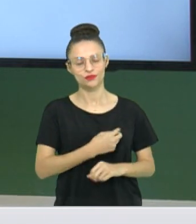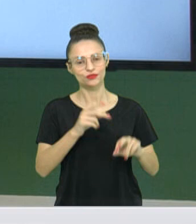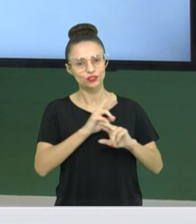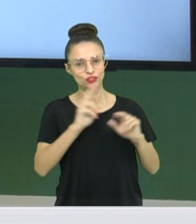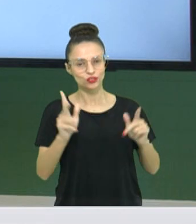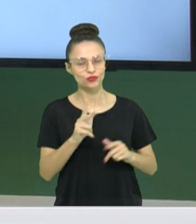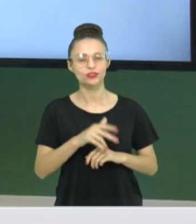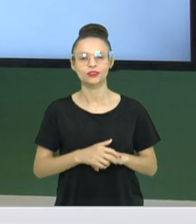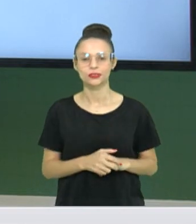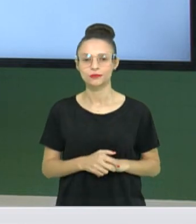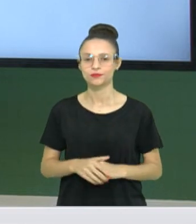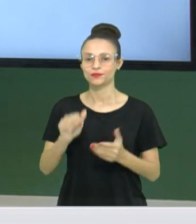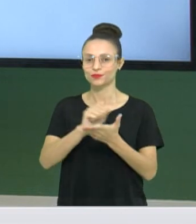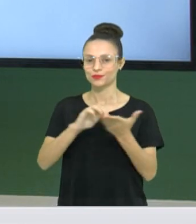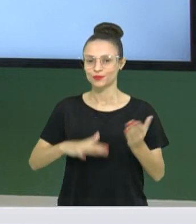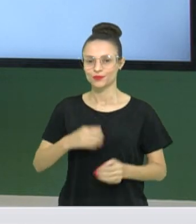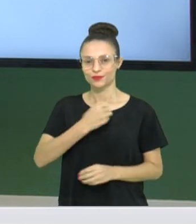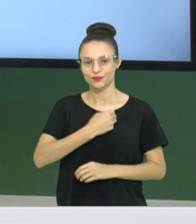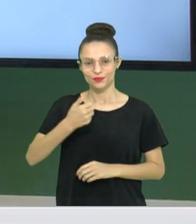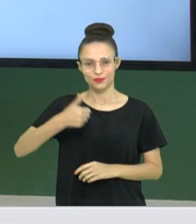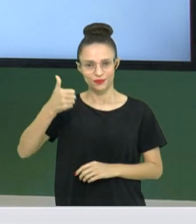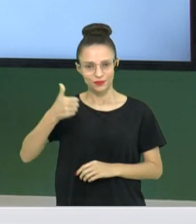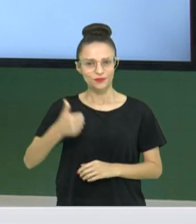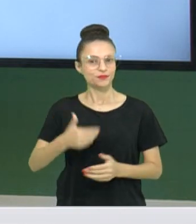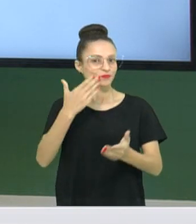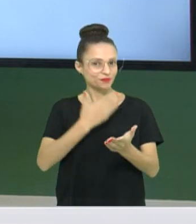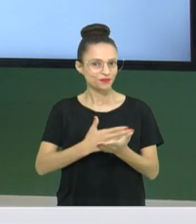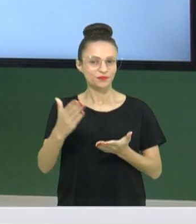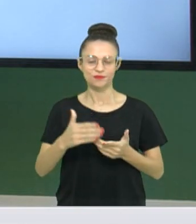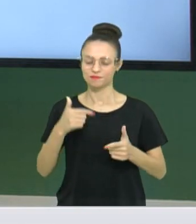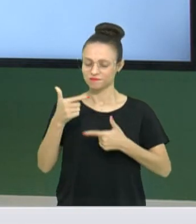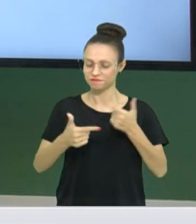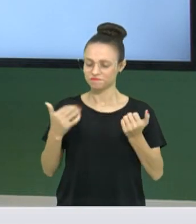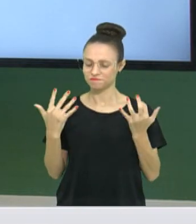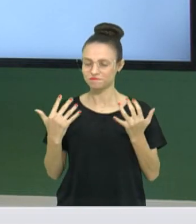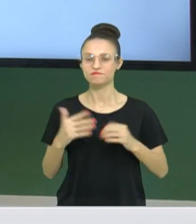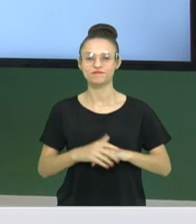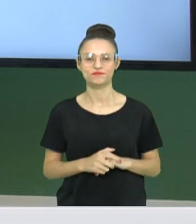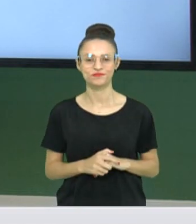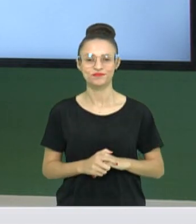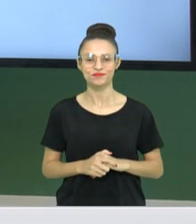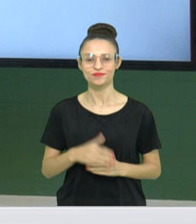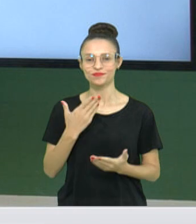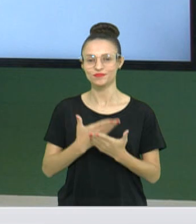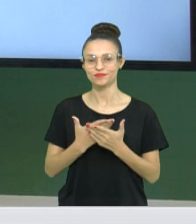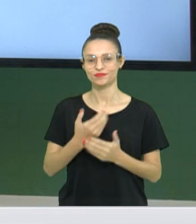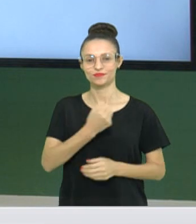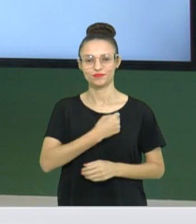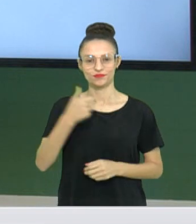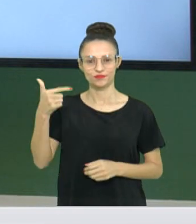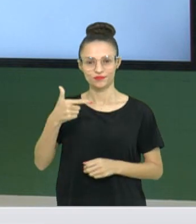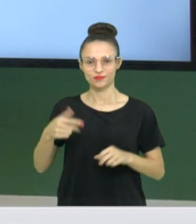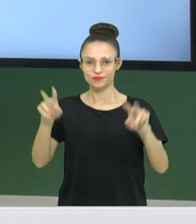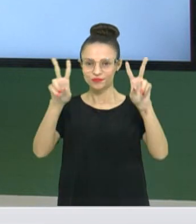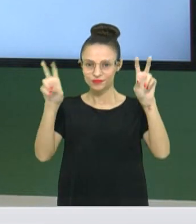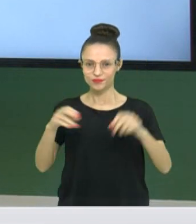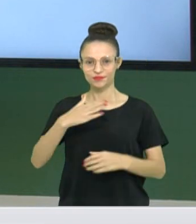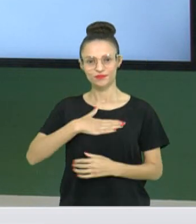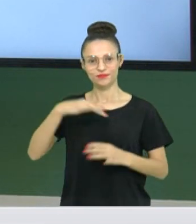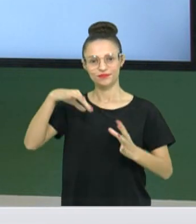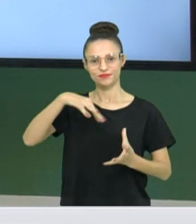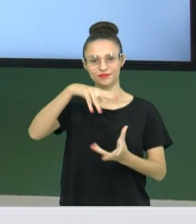ok? Atividade número 1, já vamos começar trabalhando. Anota lá, aula 22, tema Meu